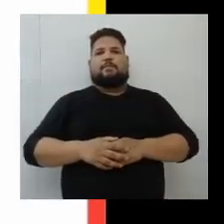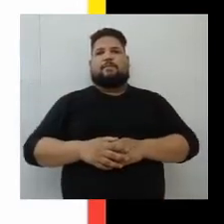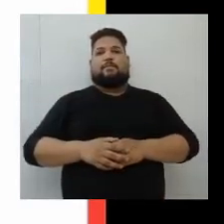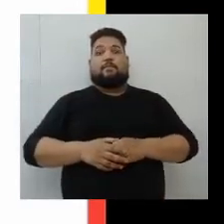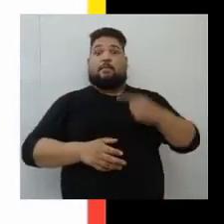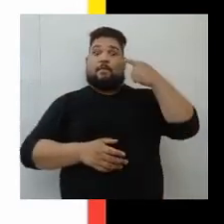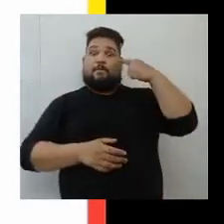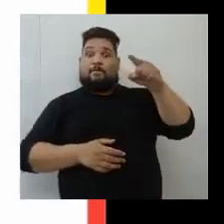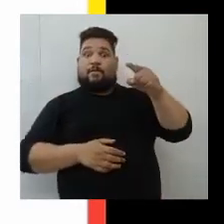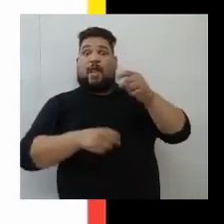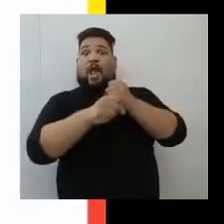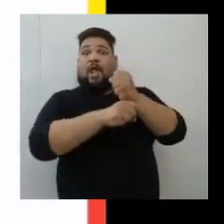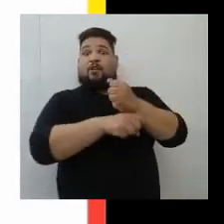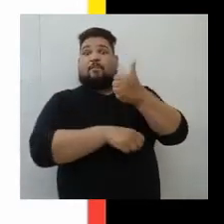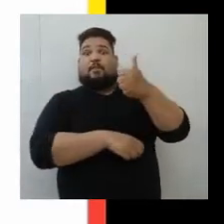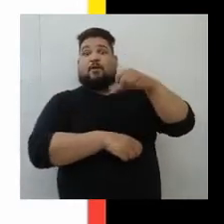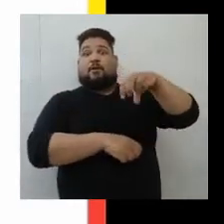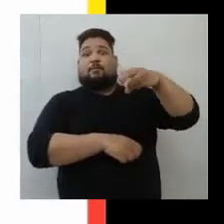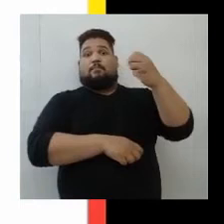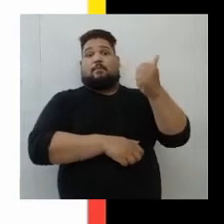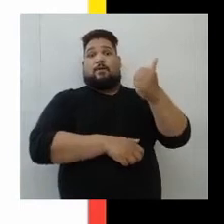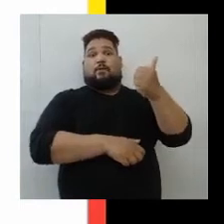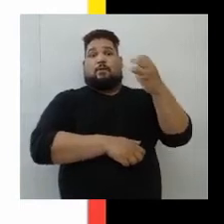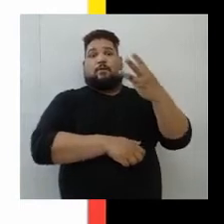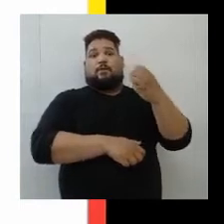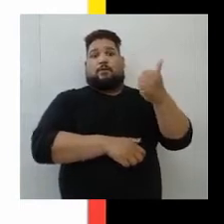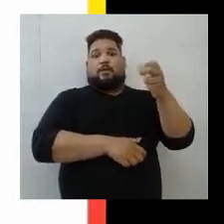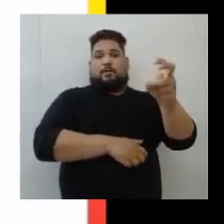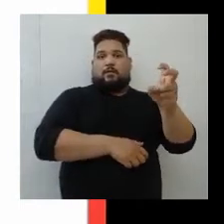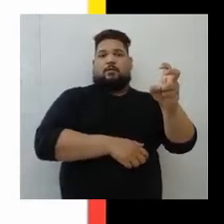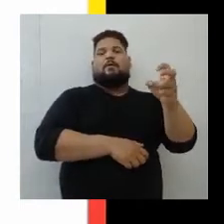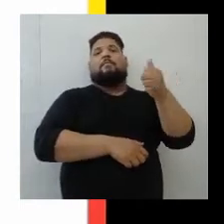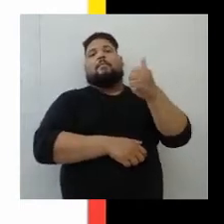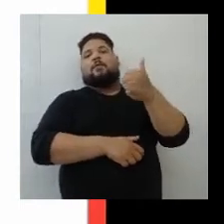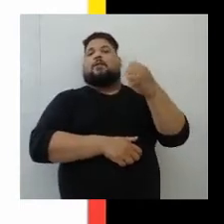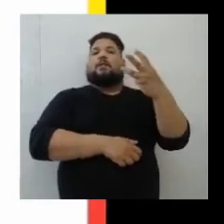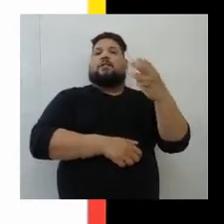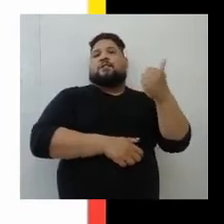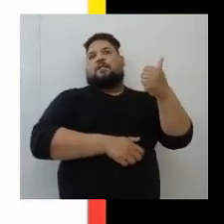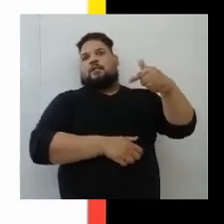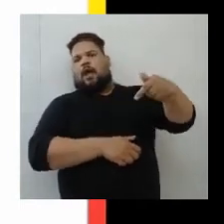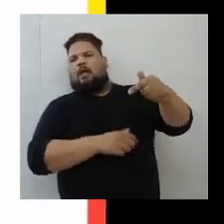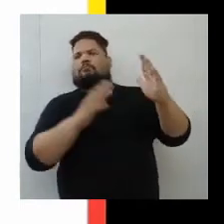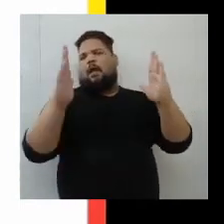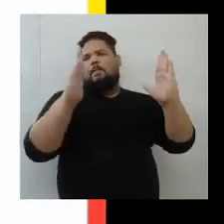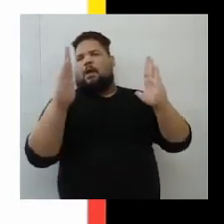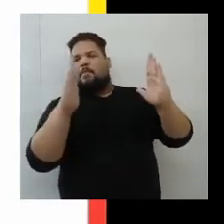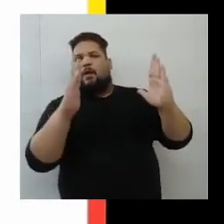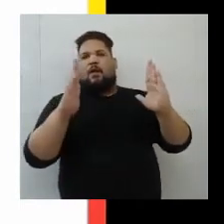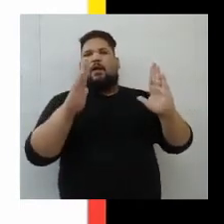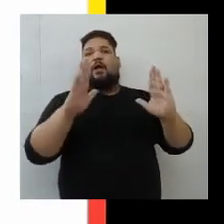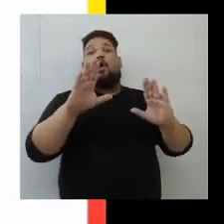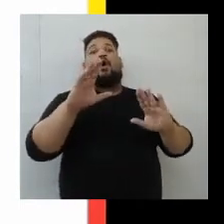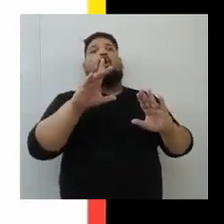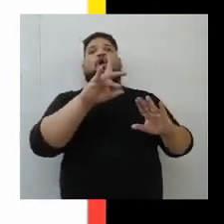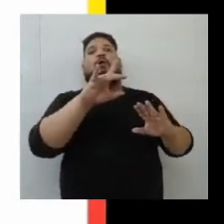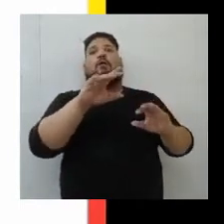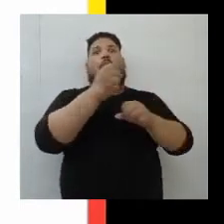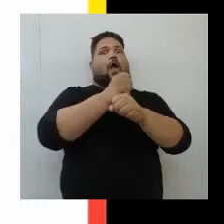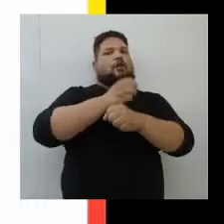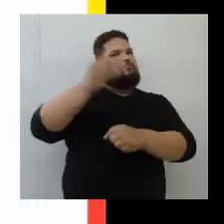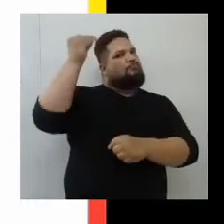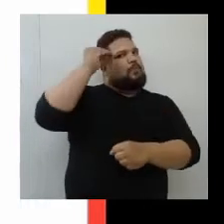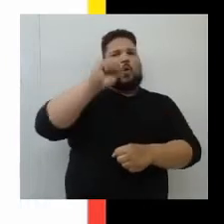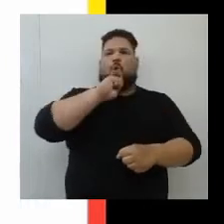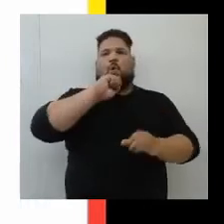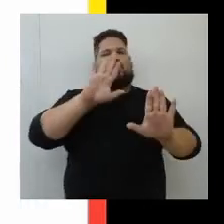assim 1315, 1317. Eu coloquei uma outra data ao lado. Não memoriza essas datas, só lembra que é século